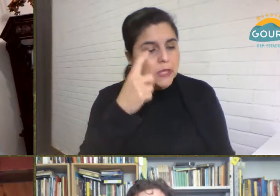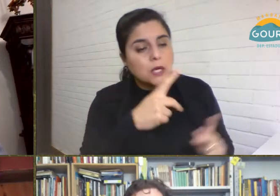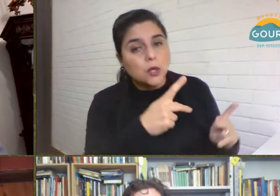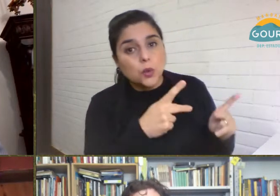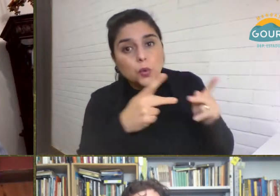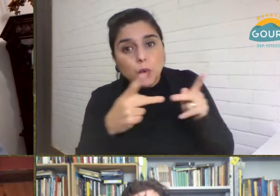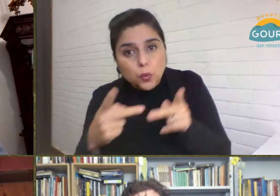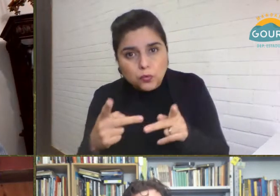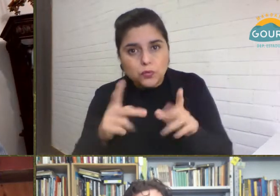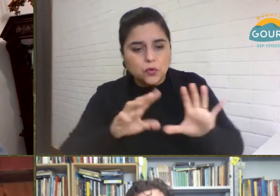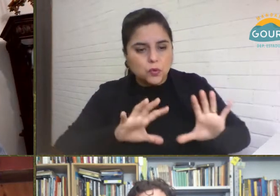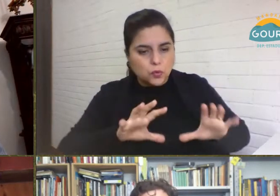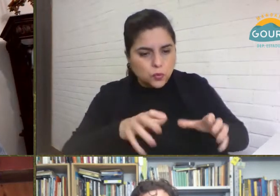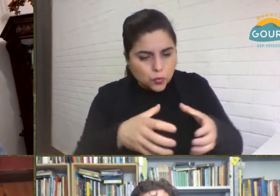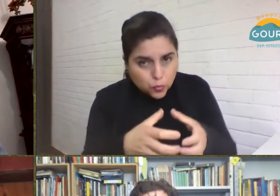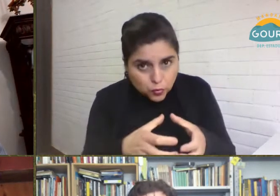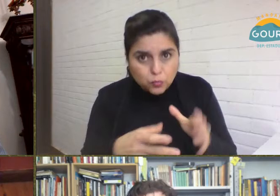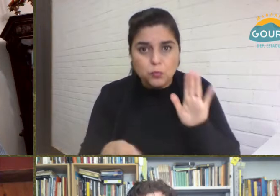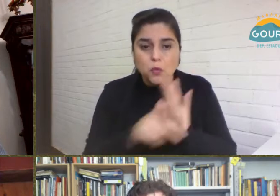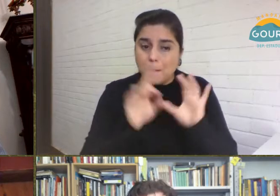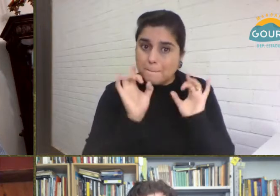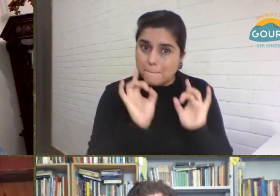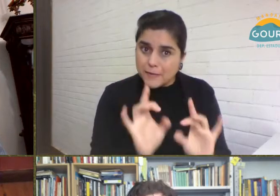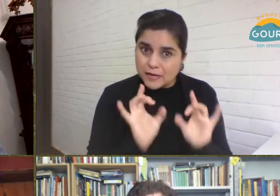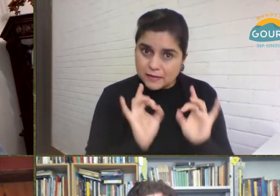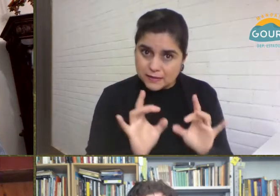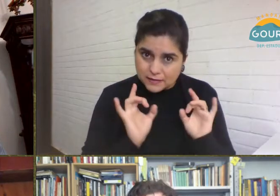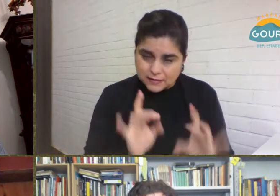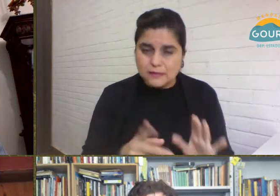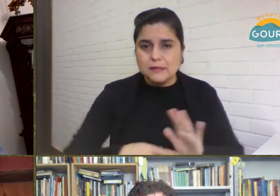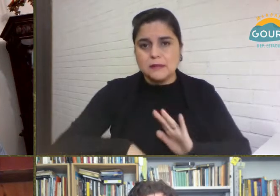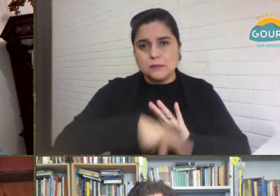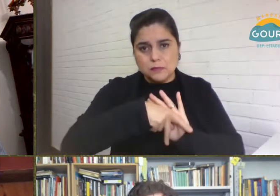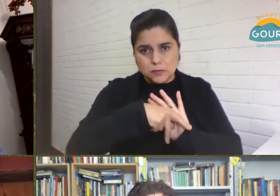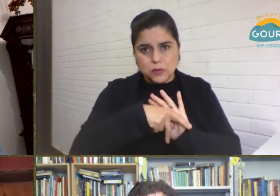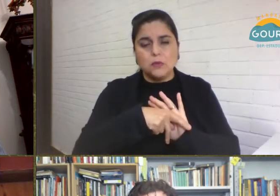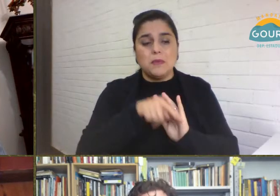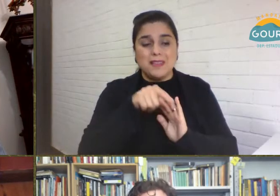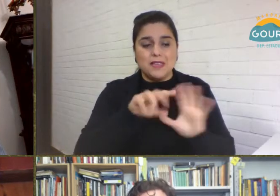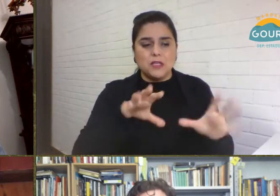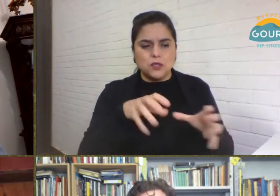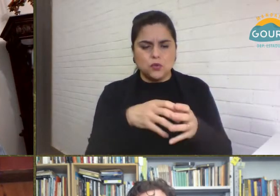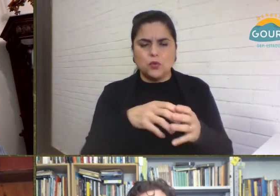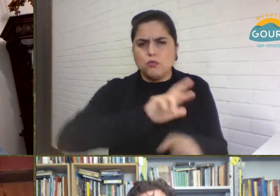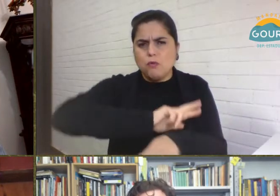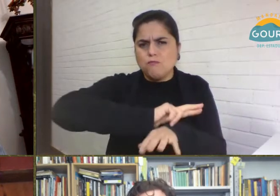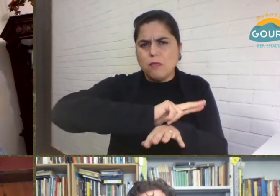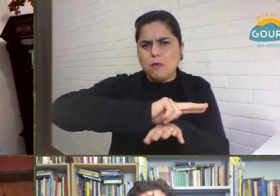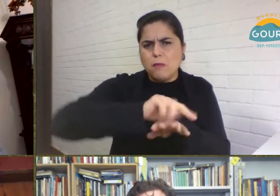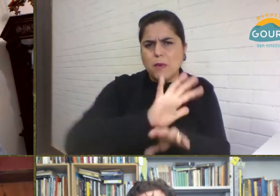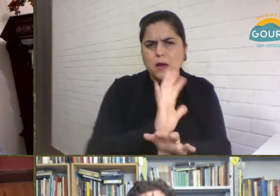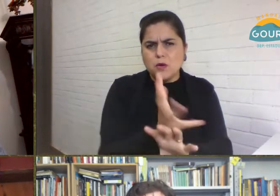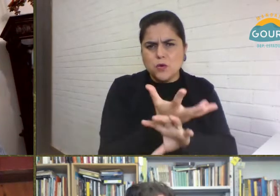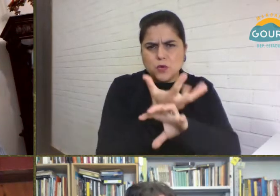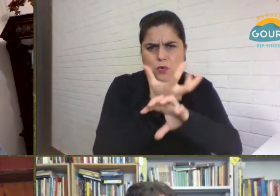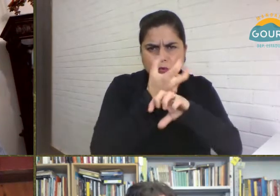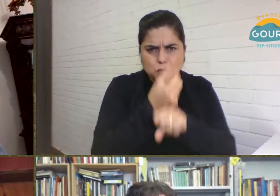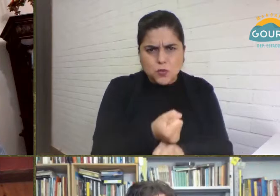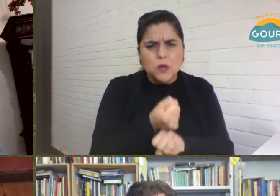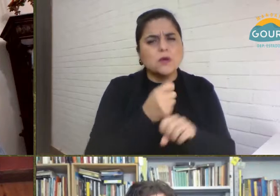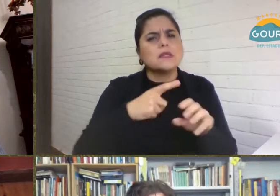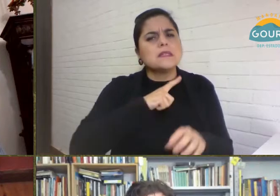um grupo de especialistas, um grupo multidisciplinar, que incluía